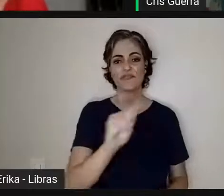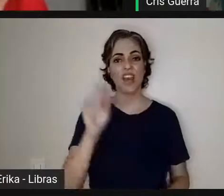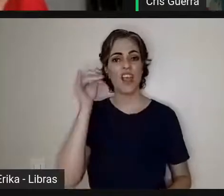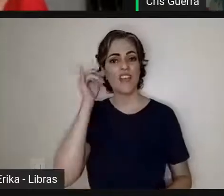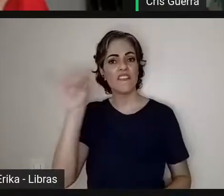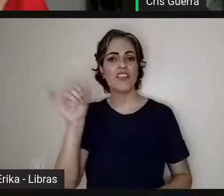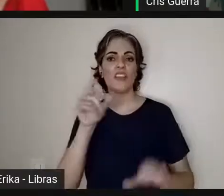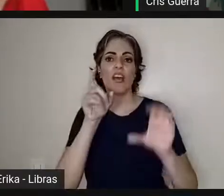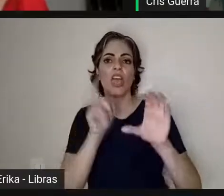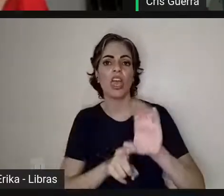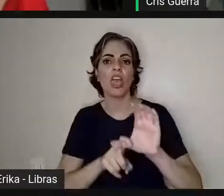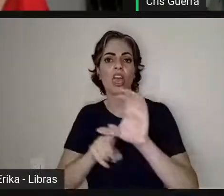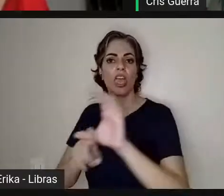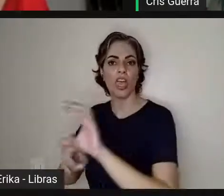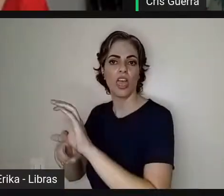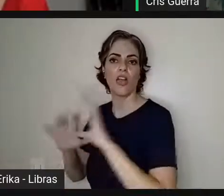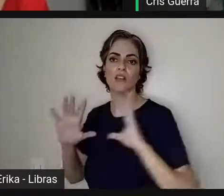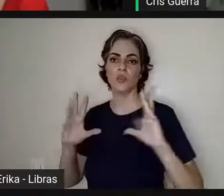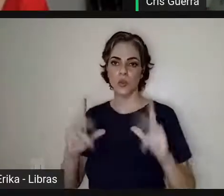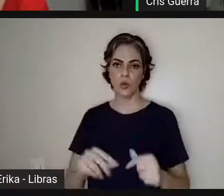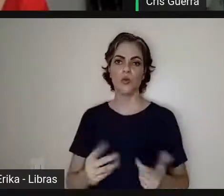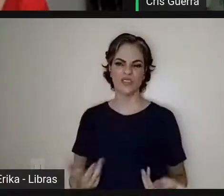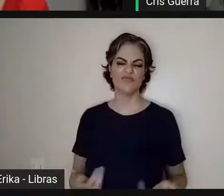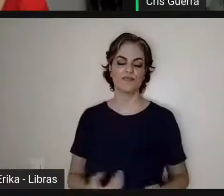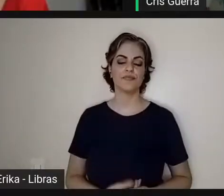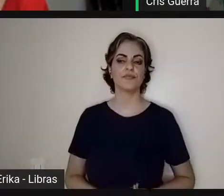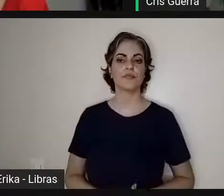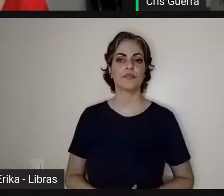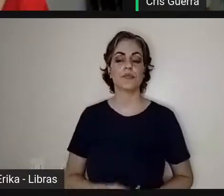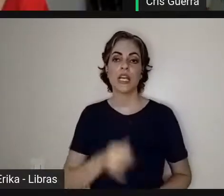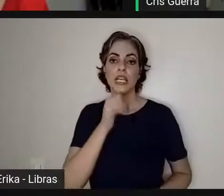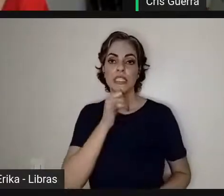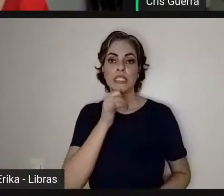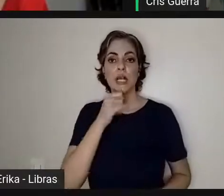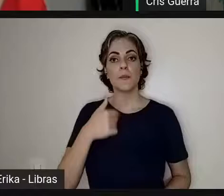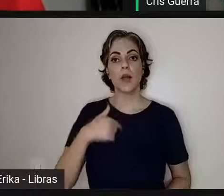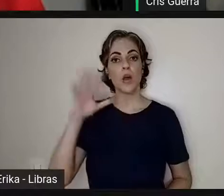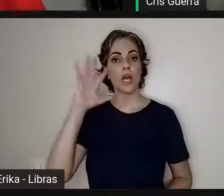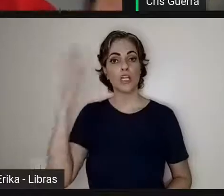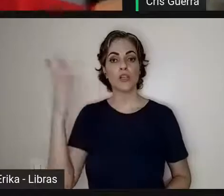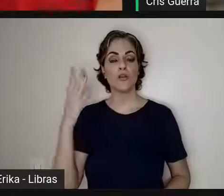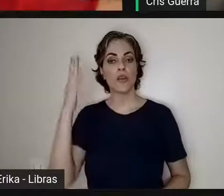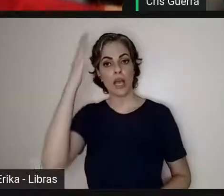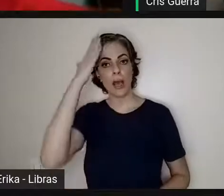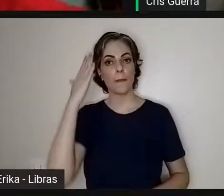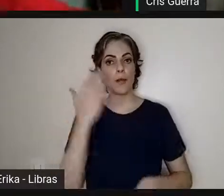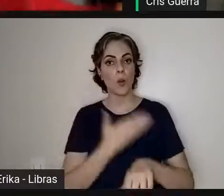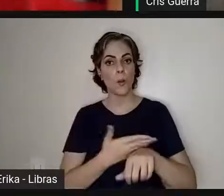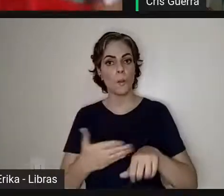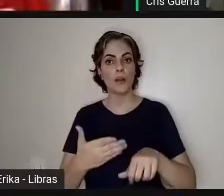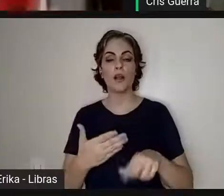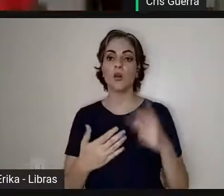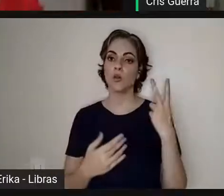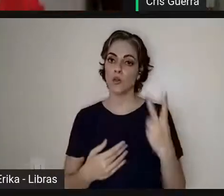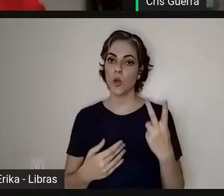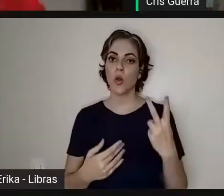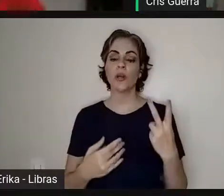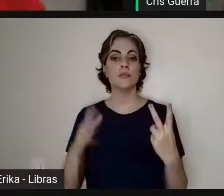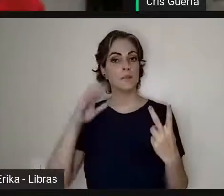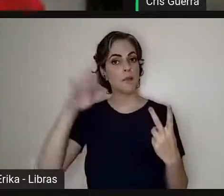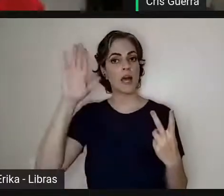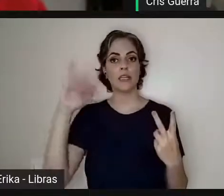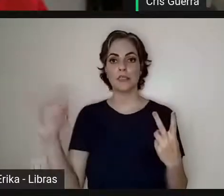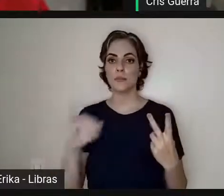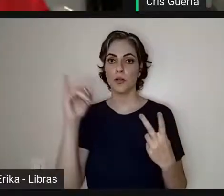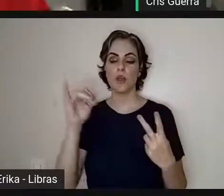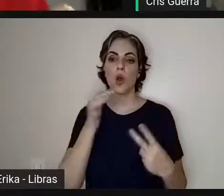Isso é muito complicado, né? Então, por exemplo, quando eu resolvi deixar meu cabelo branco, a opinião do meu namorado e da minha cabeleireira foram muito importantes. Eles